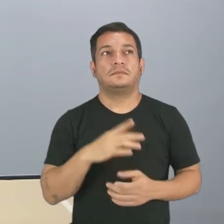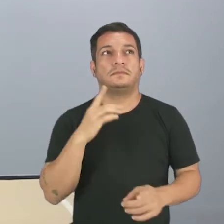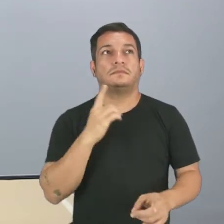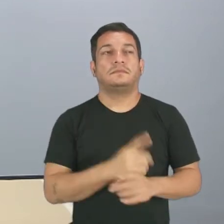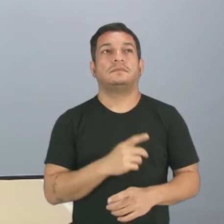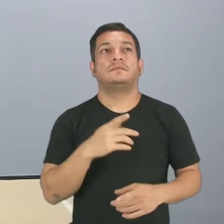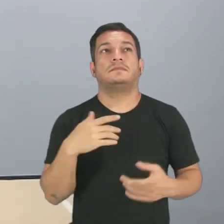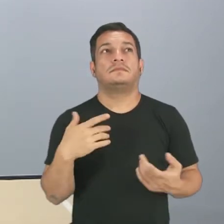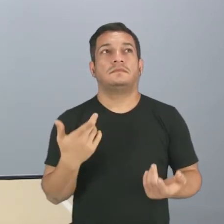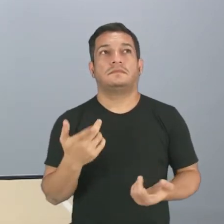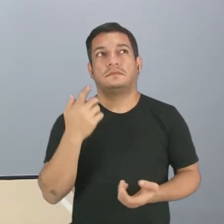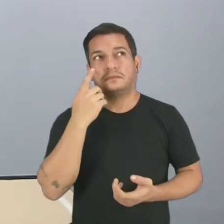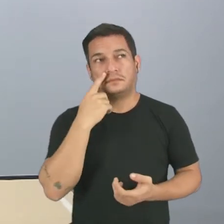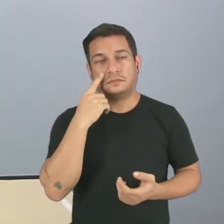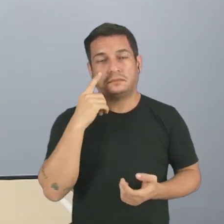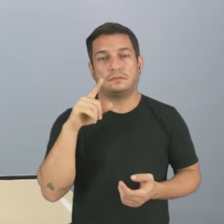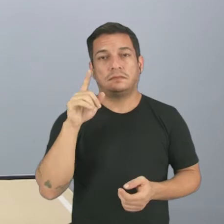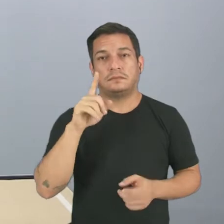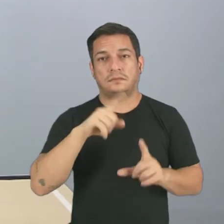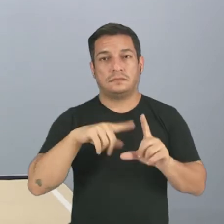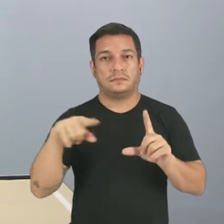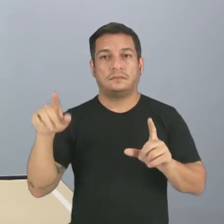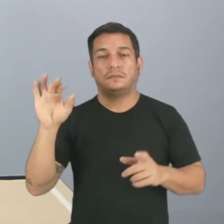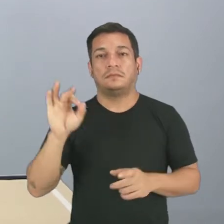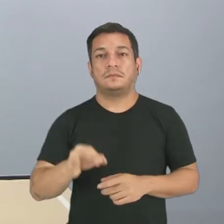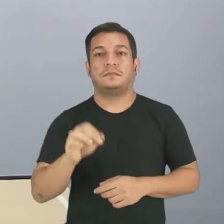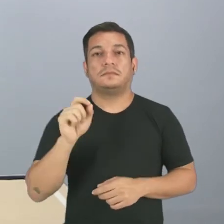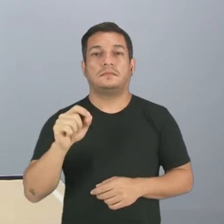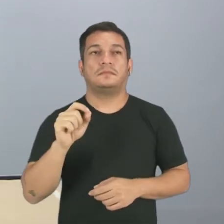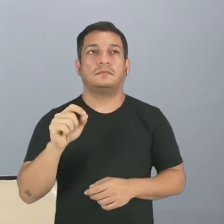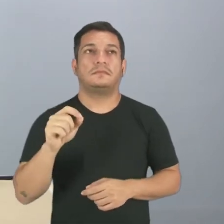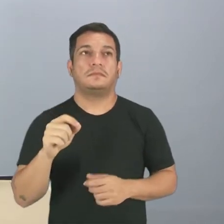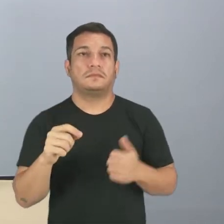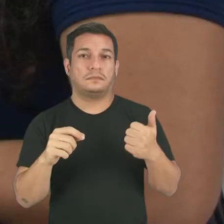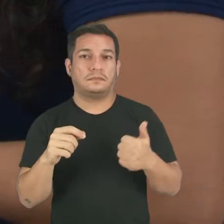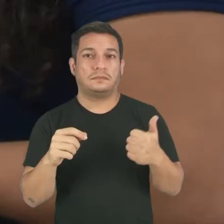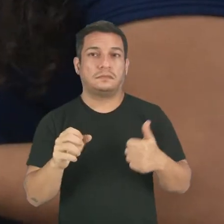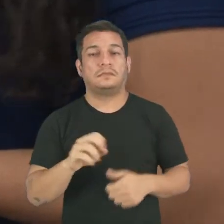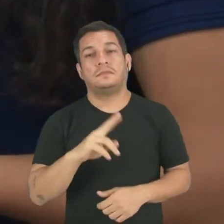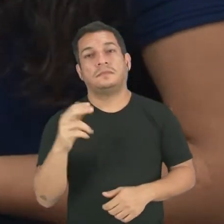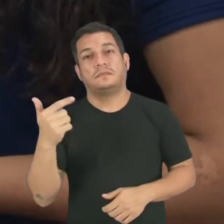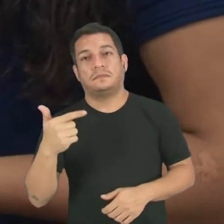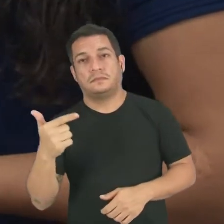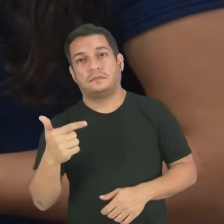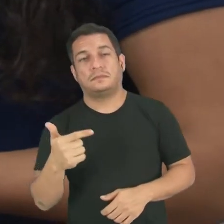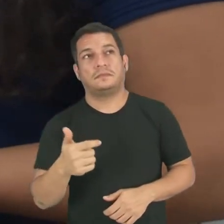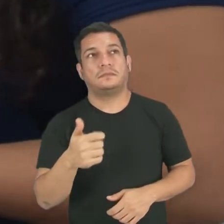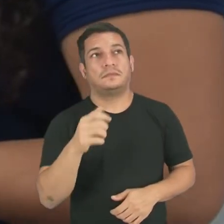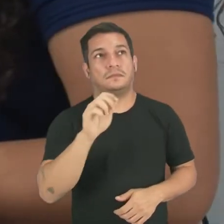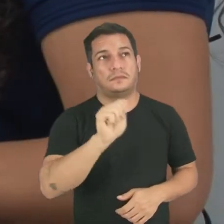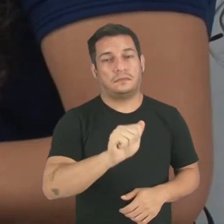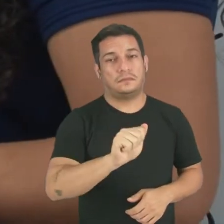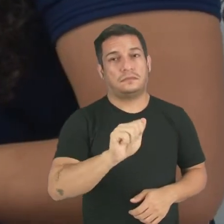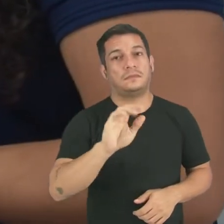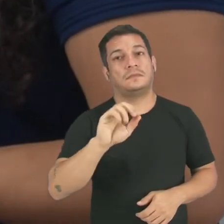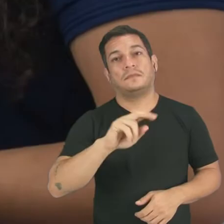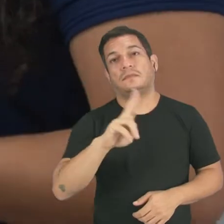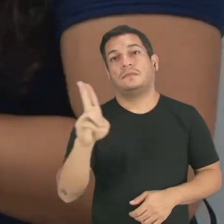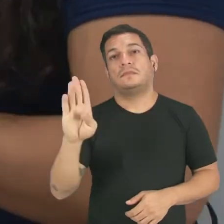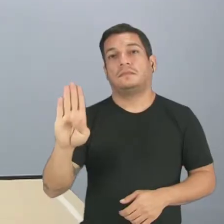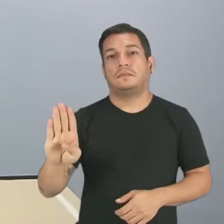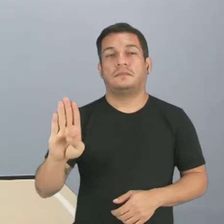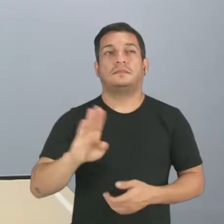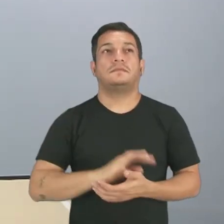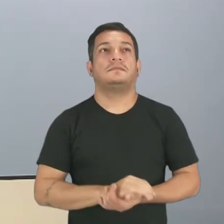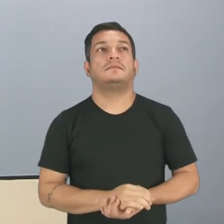descobrir se o gráfico certo é esse ou se é esse, se é o gráfico A ou se é o gráfico